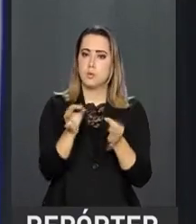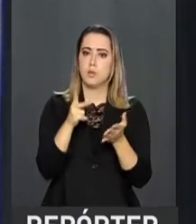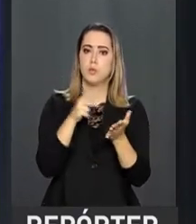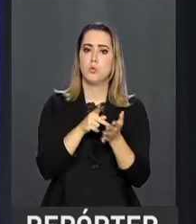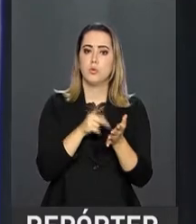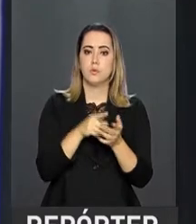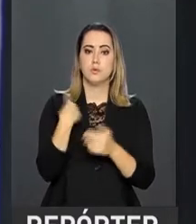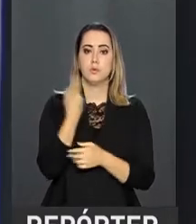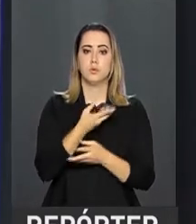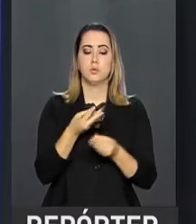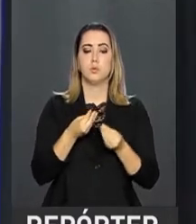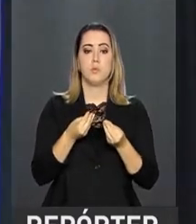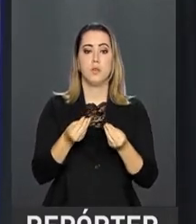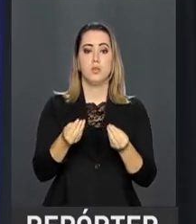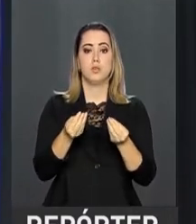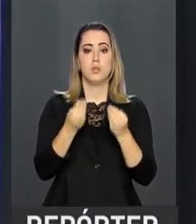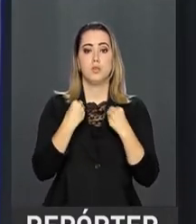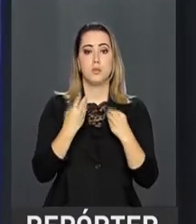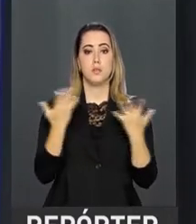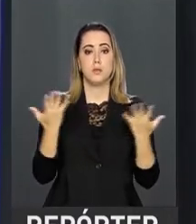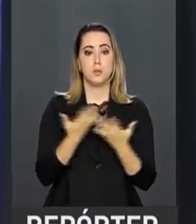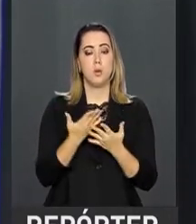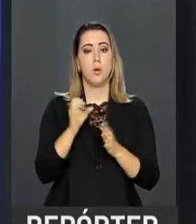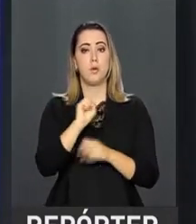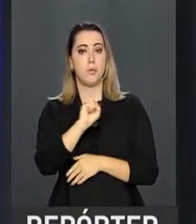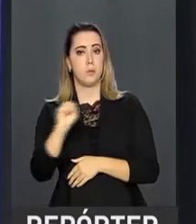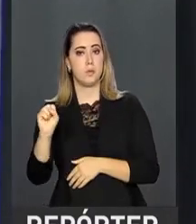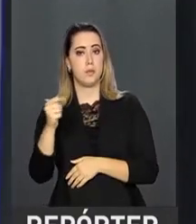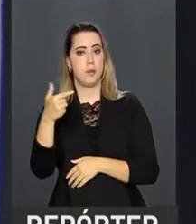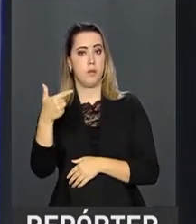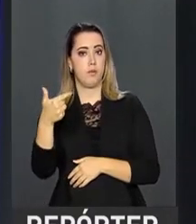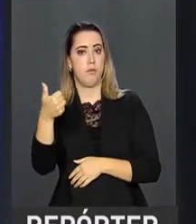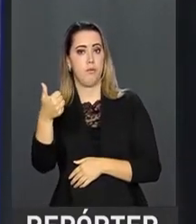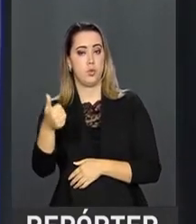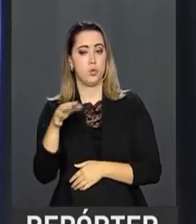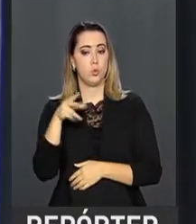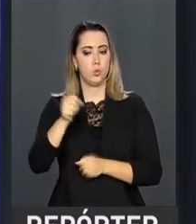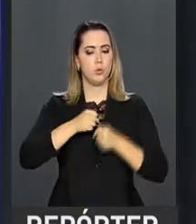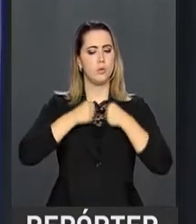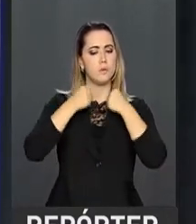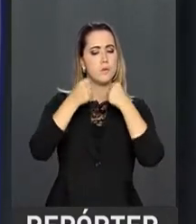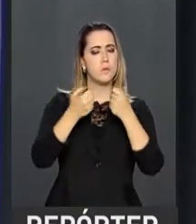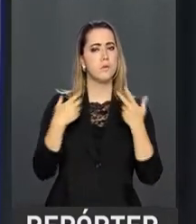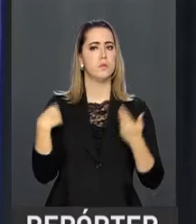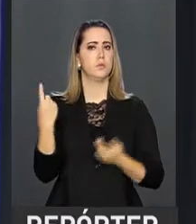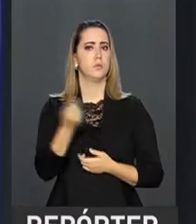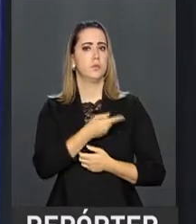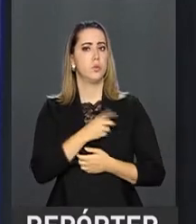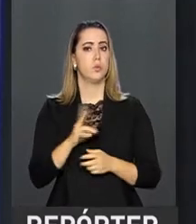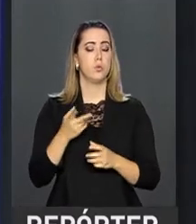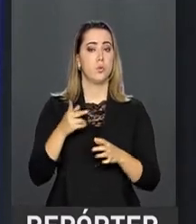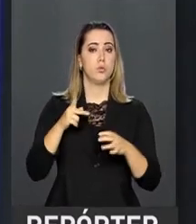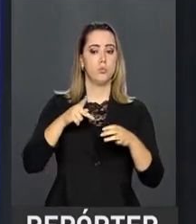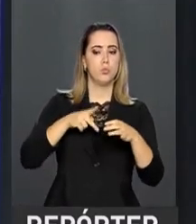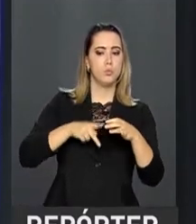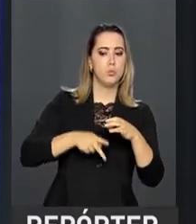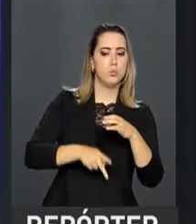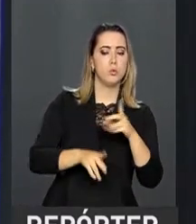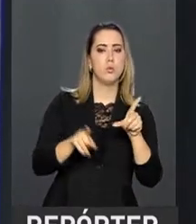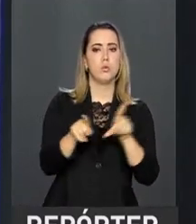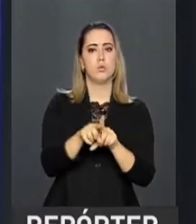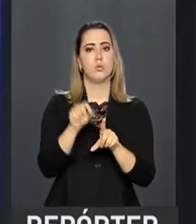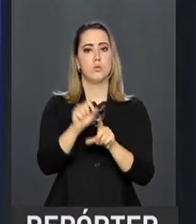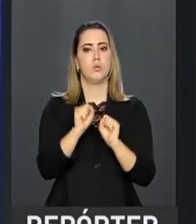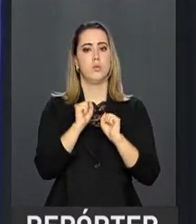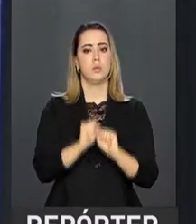trazermos para o século XXI todo o esforço de explorar